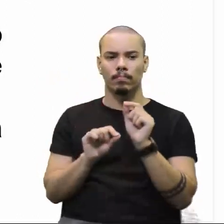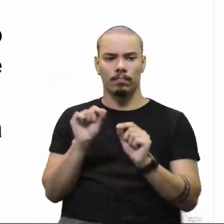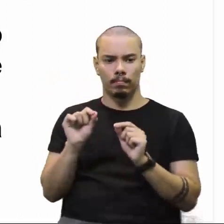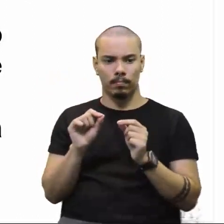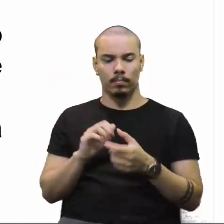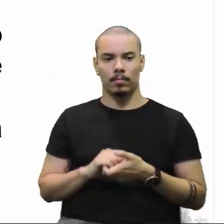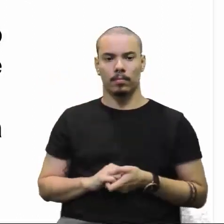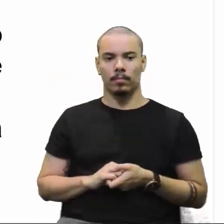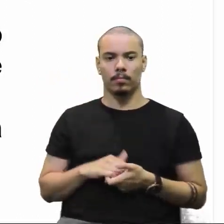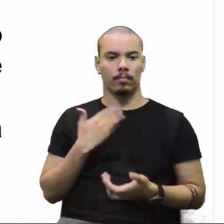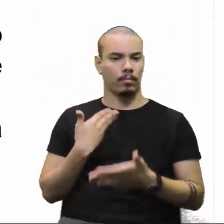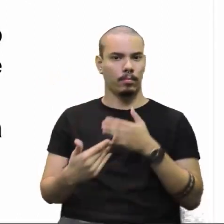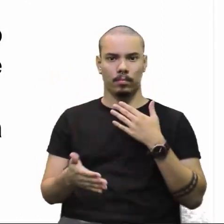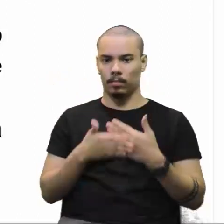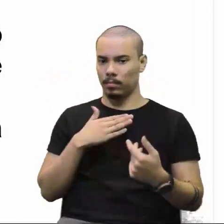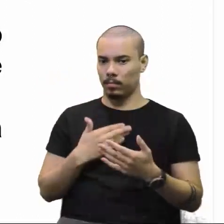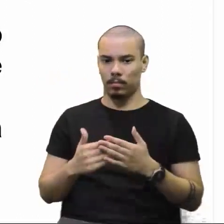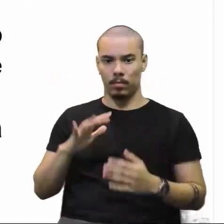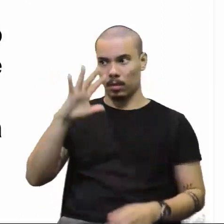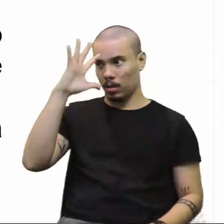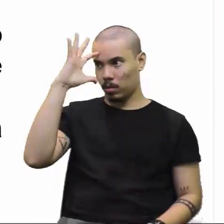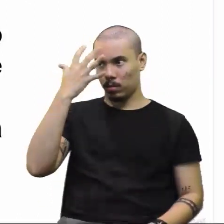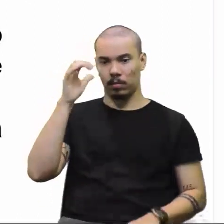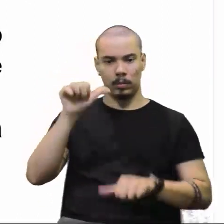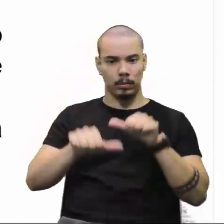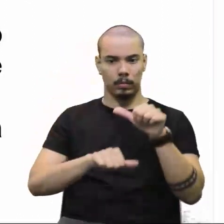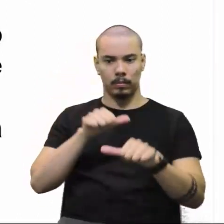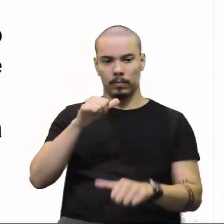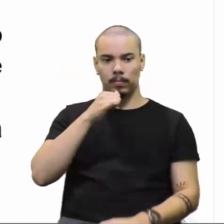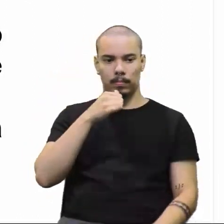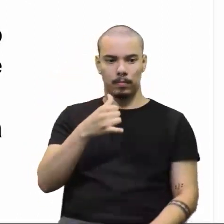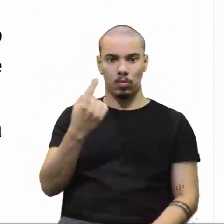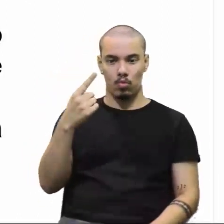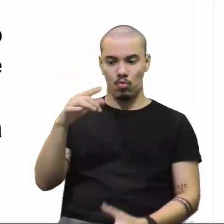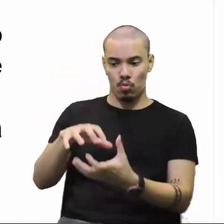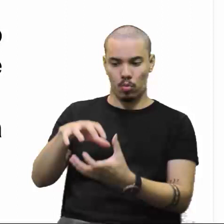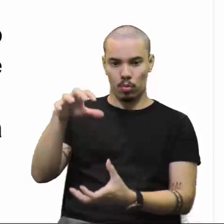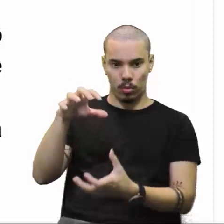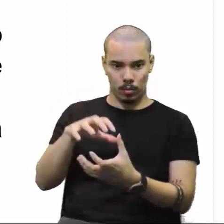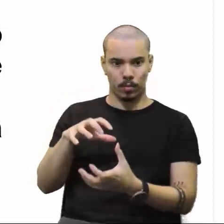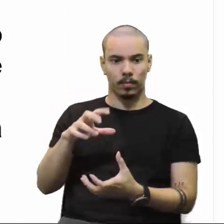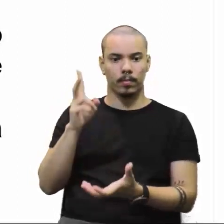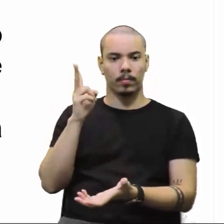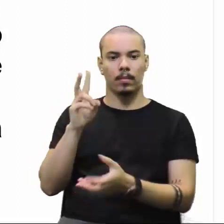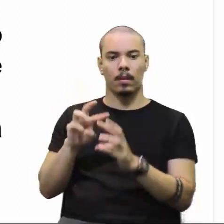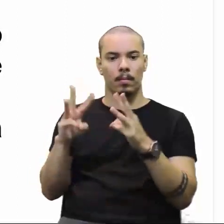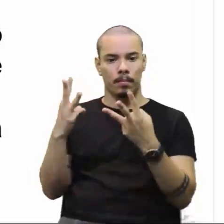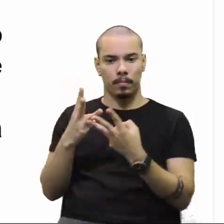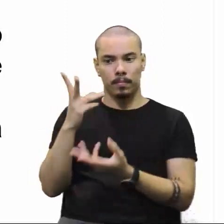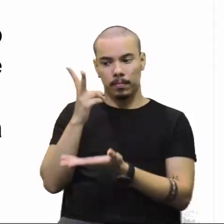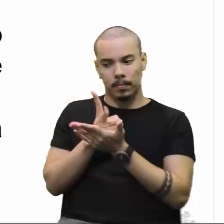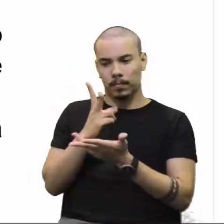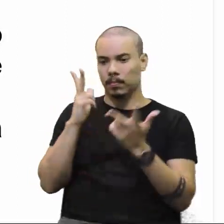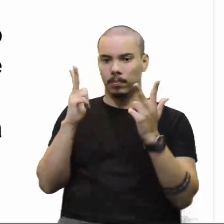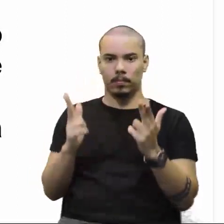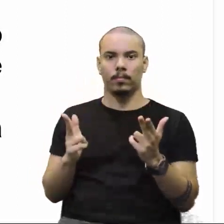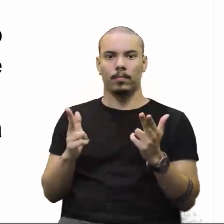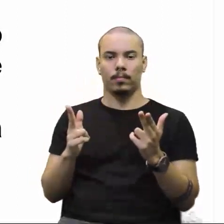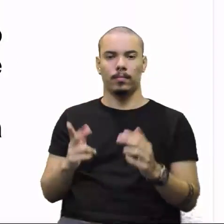afirmar? Independente de ocorrer uma mudança na energia de um corpo, a sua massa permanece a